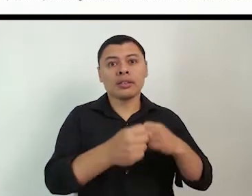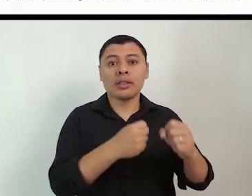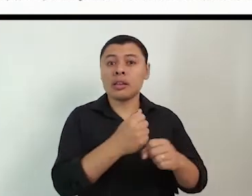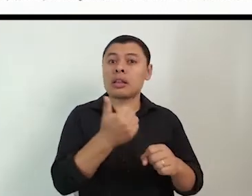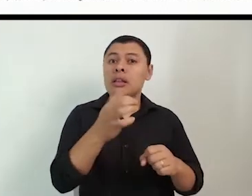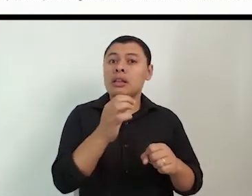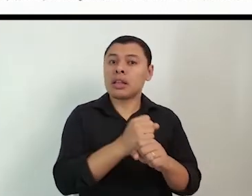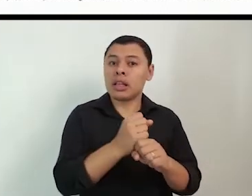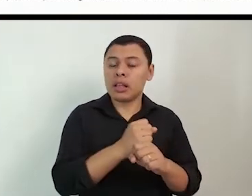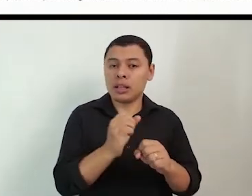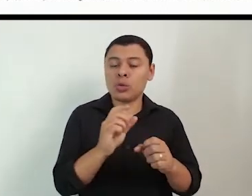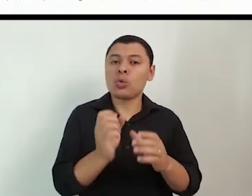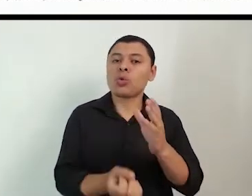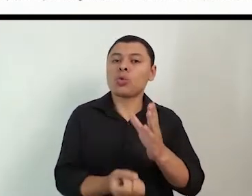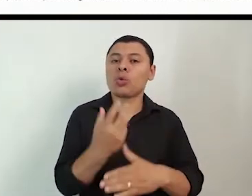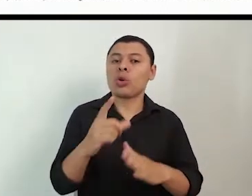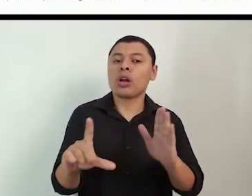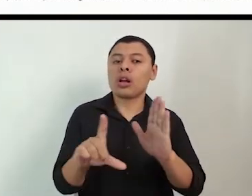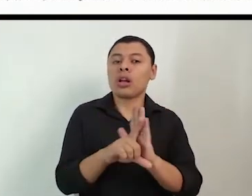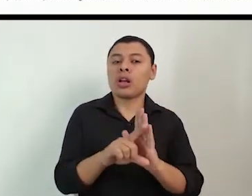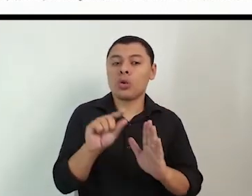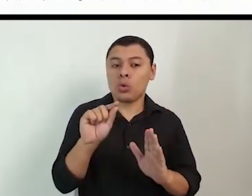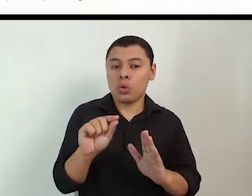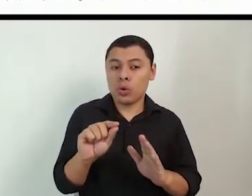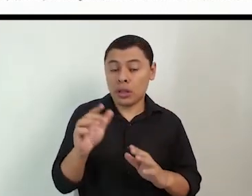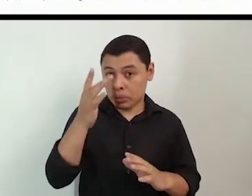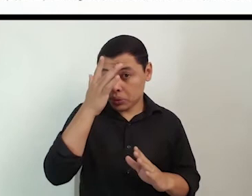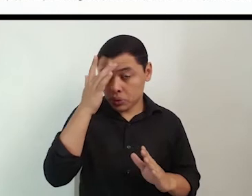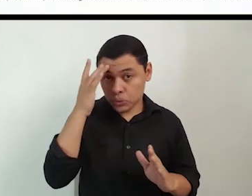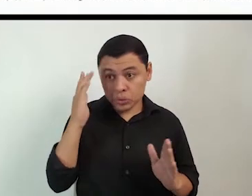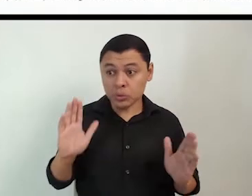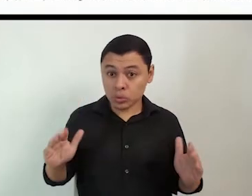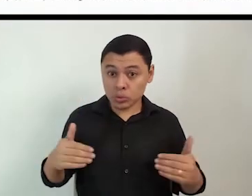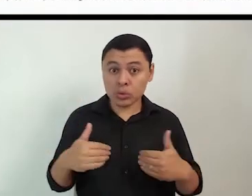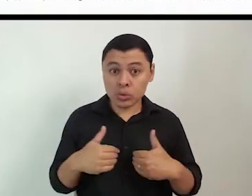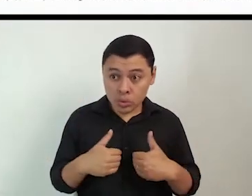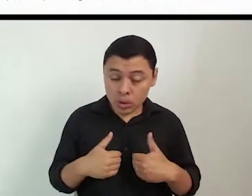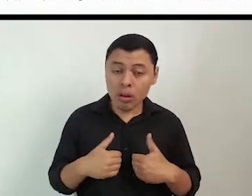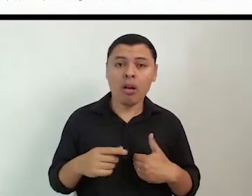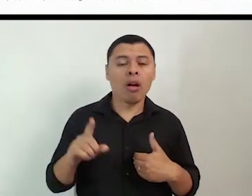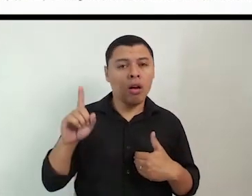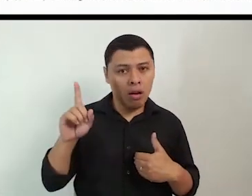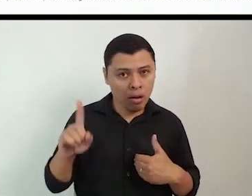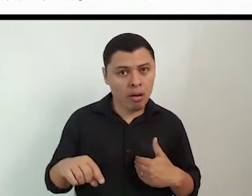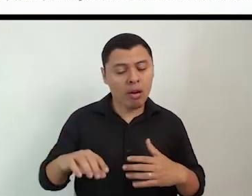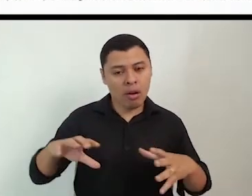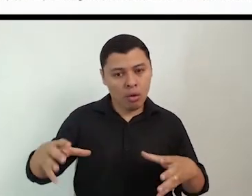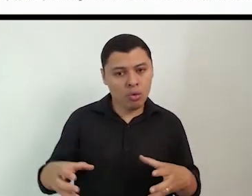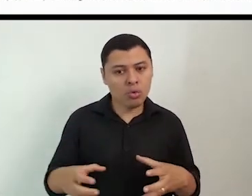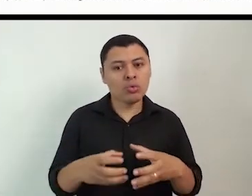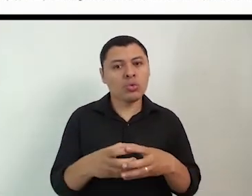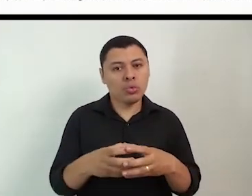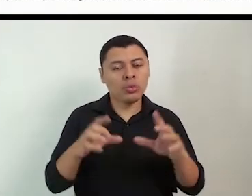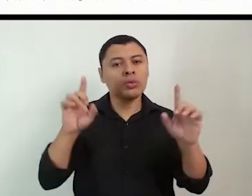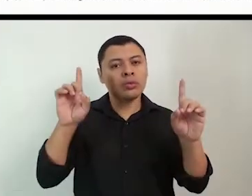lei que determinou que as pessoas autistas fazem parte das pessoas